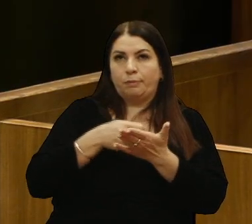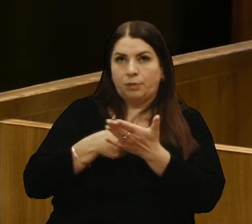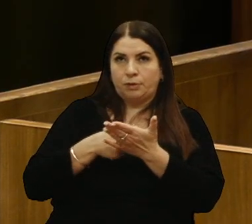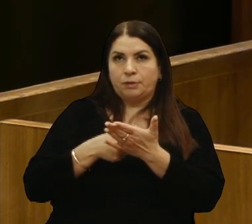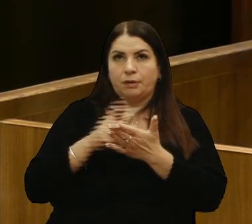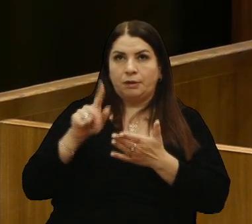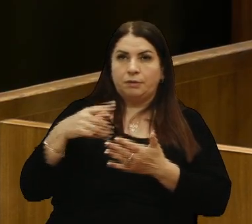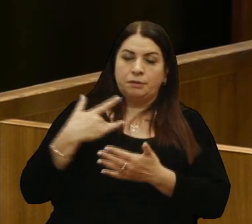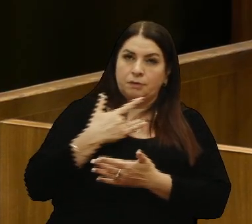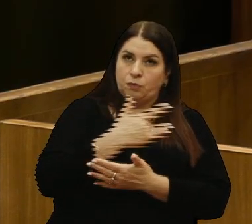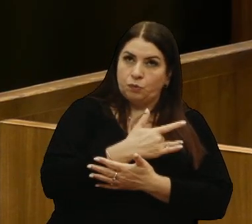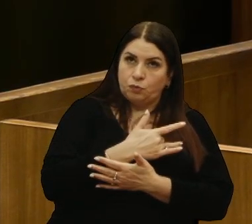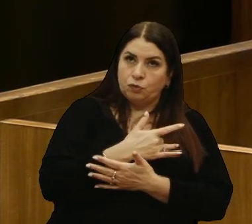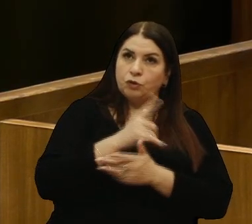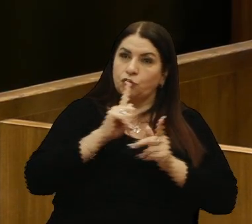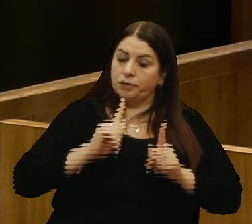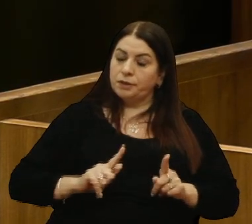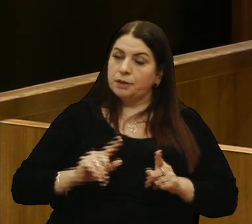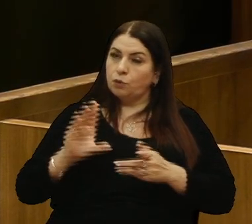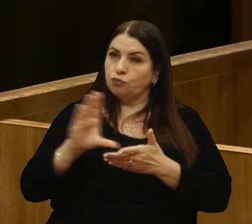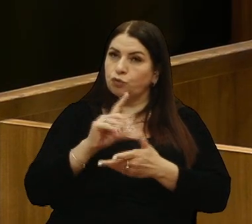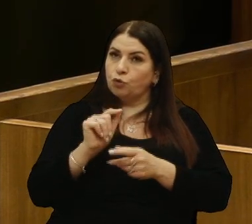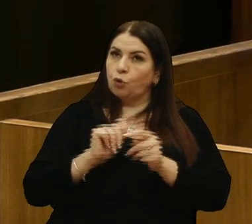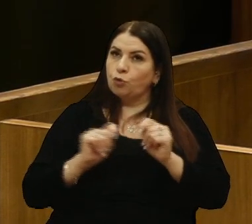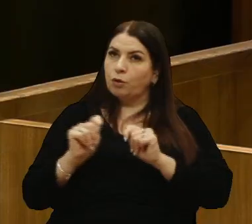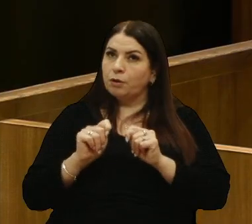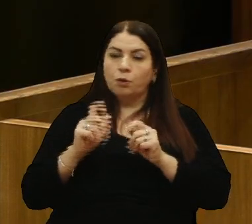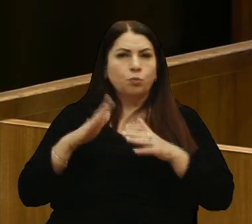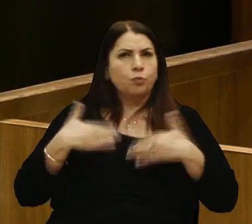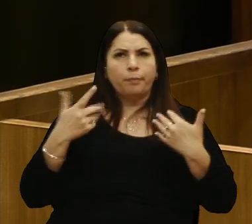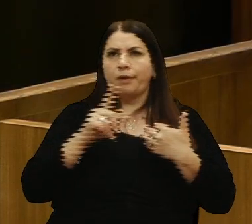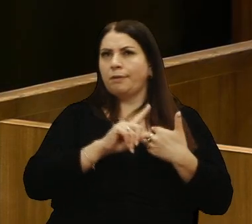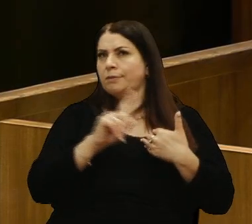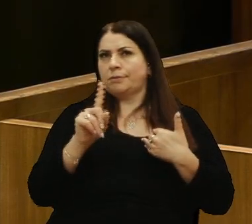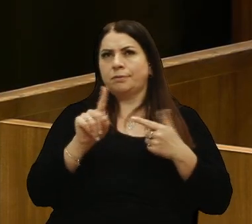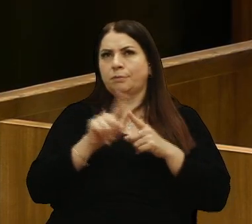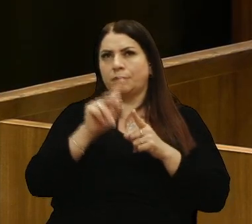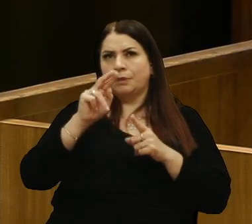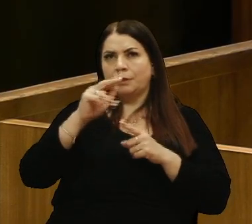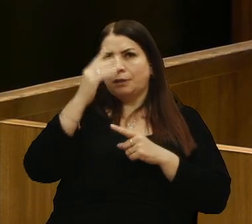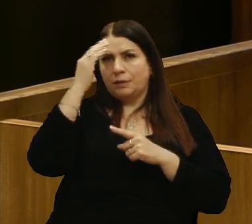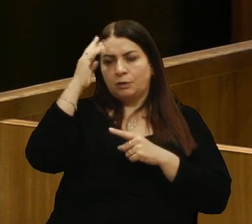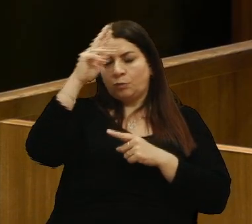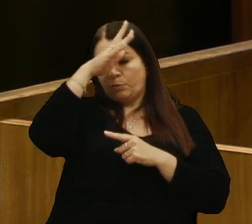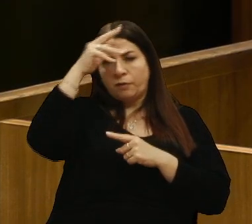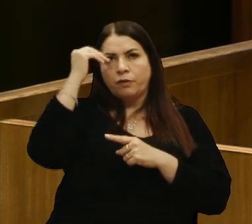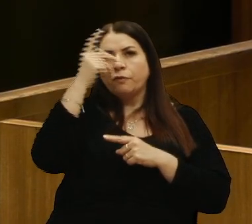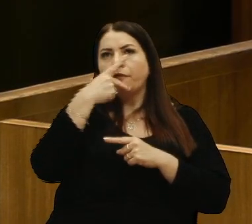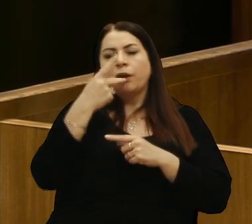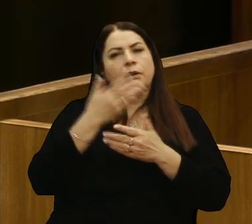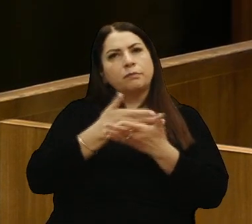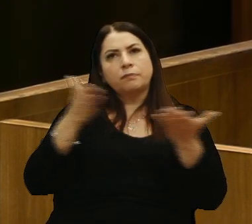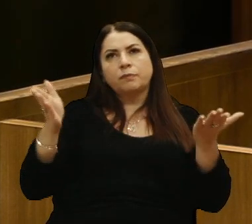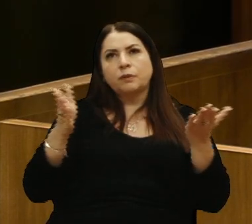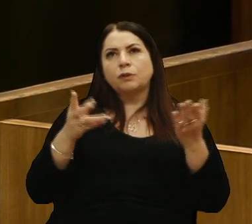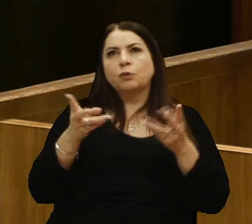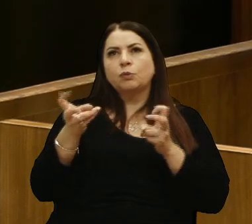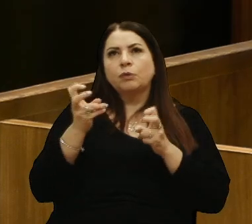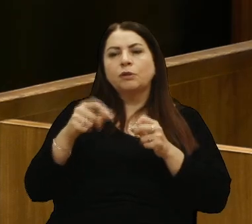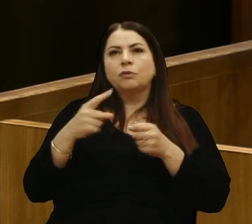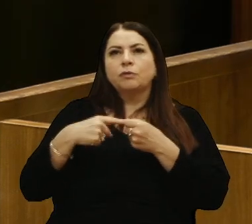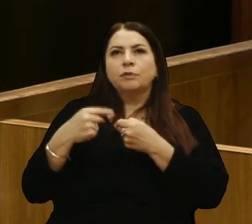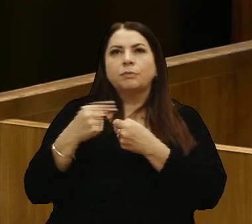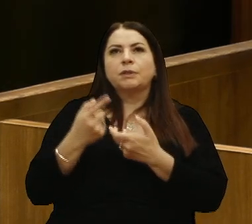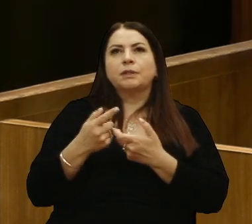é a saúde. É a gestão do recurso. E não é surpresa para ninguém, inclusive o prefeito fala isso abertamente para todos, que o caixa do